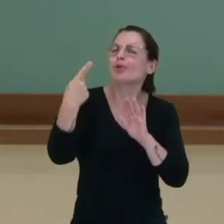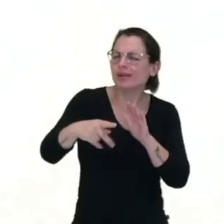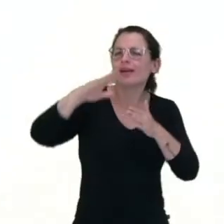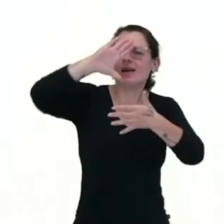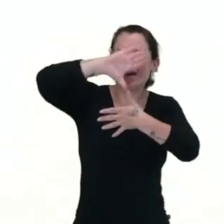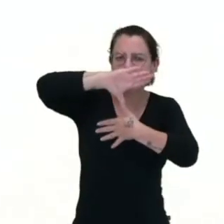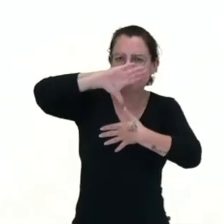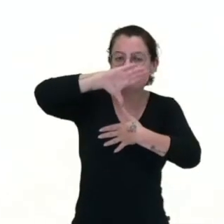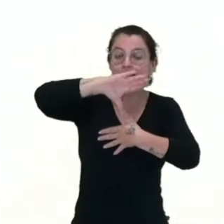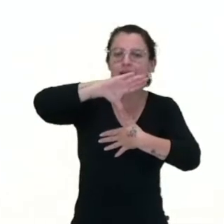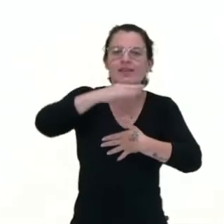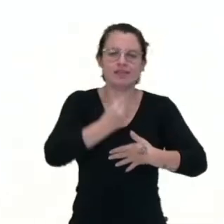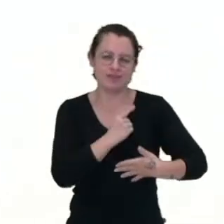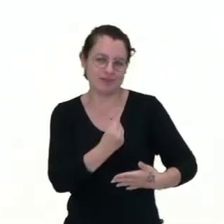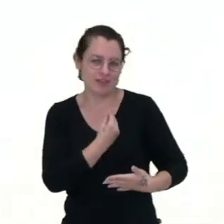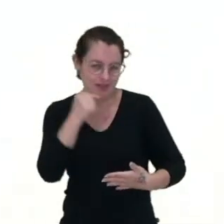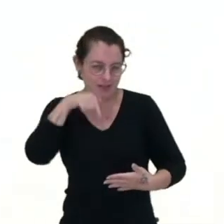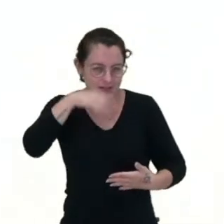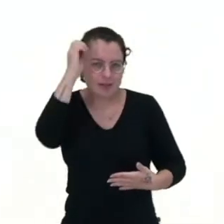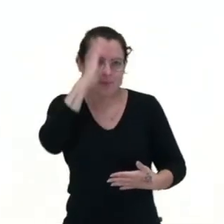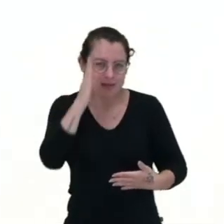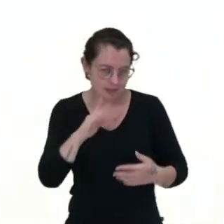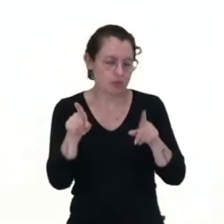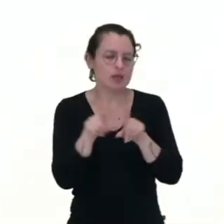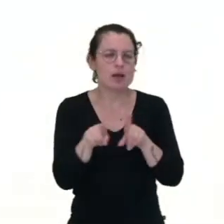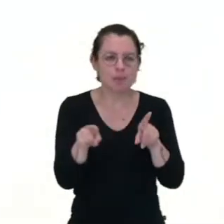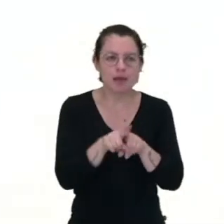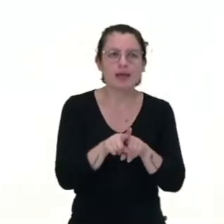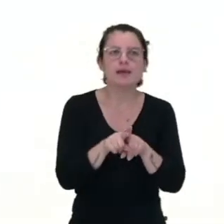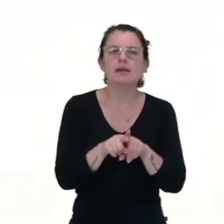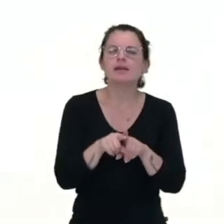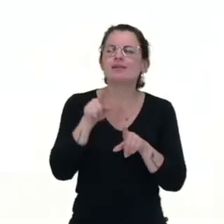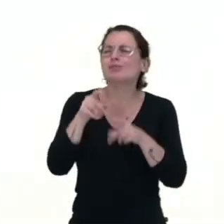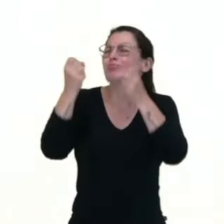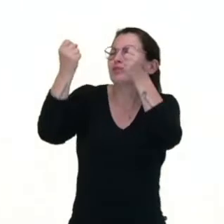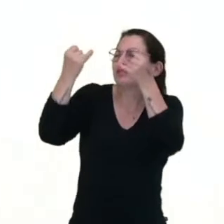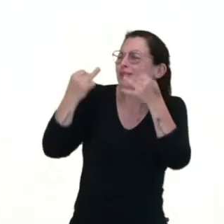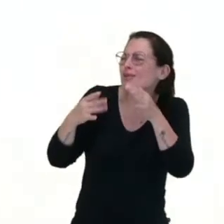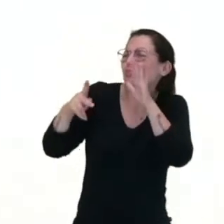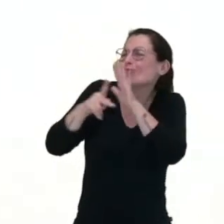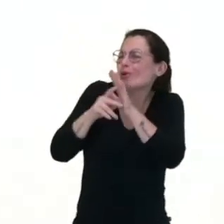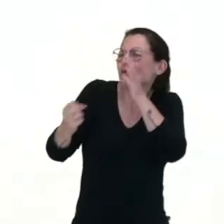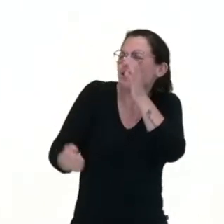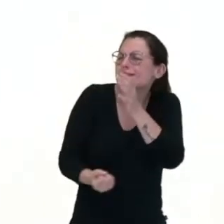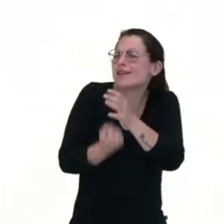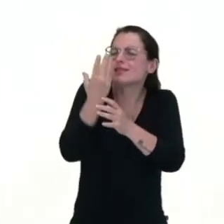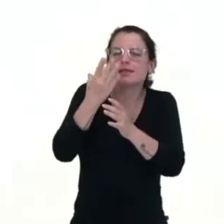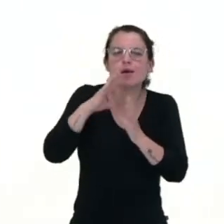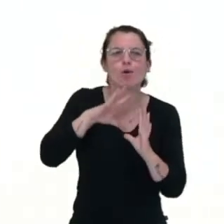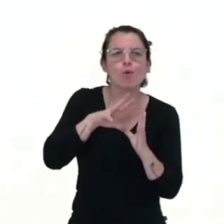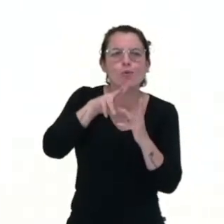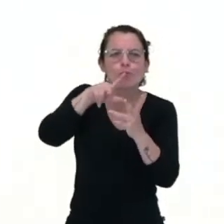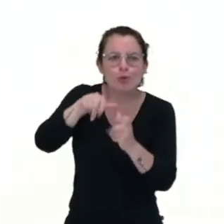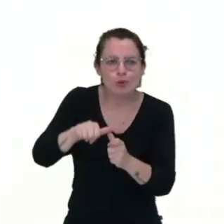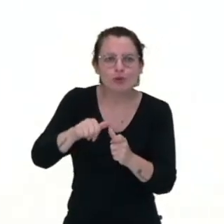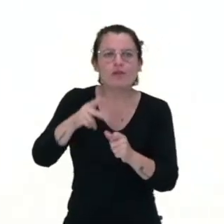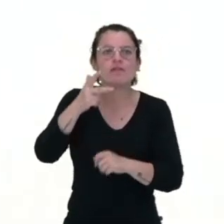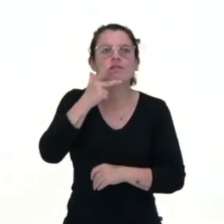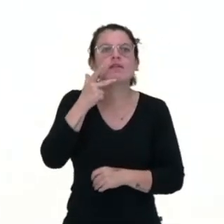Os Guarani contam, né, que esse processo de criação do mundo teve início com, né, essas